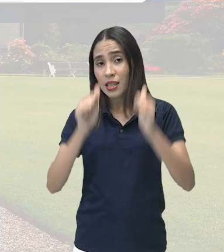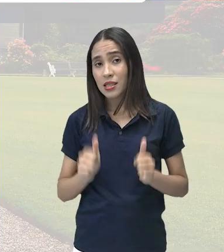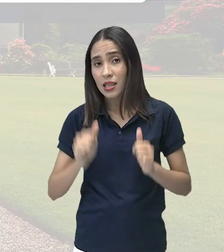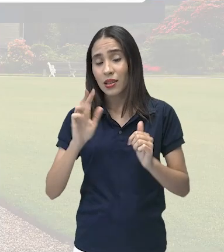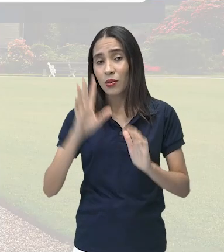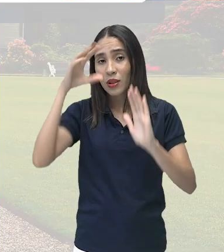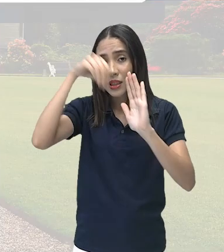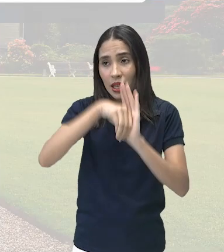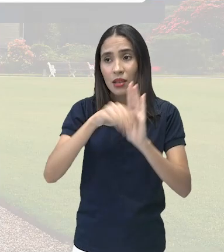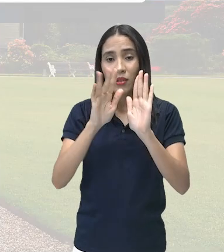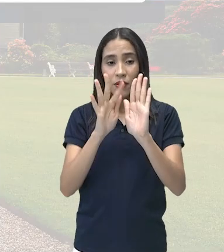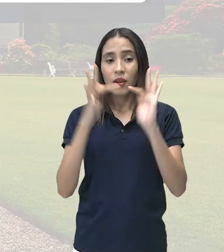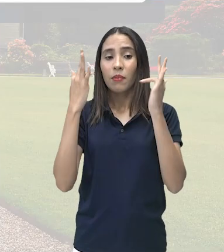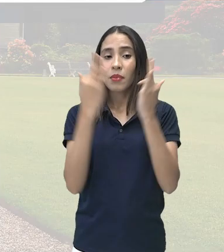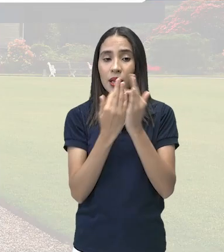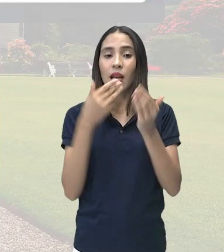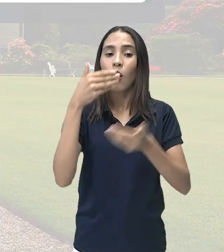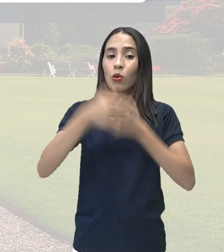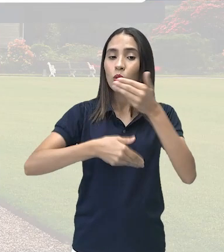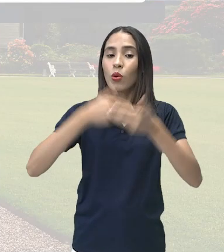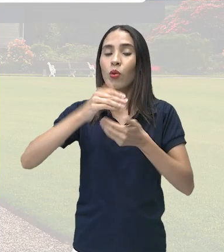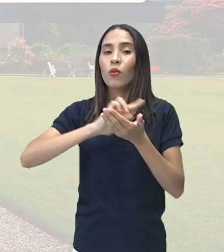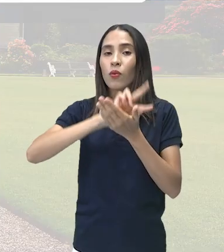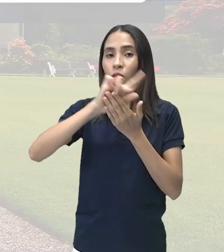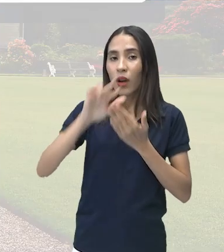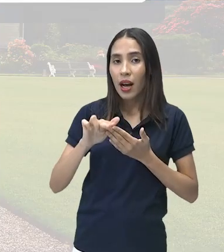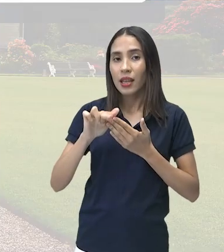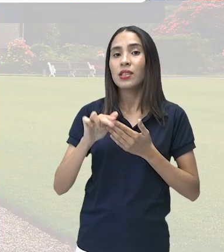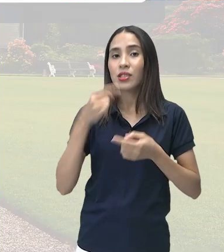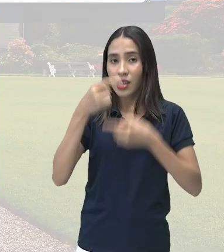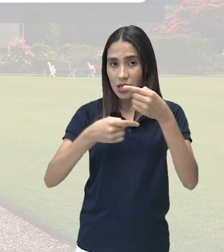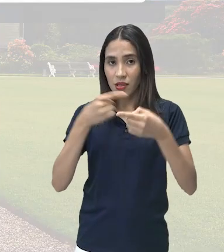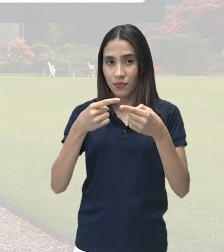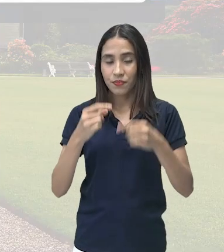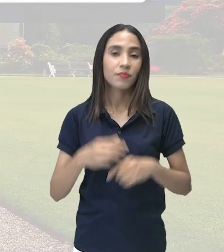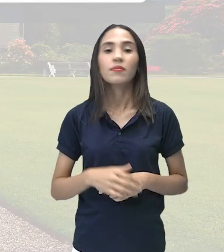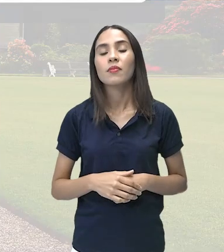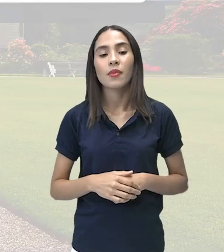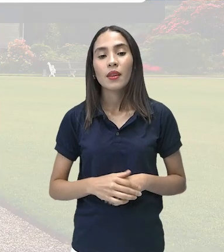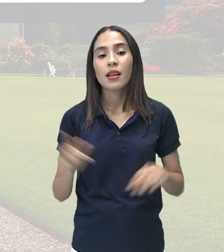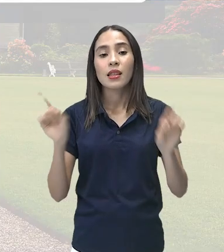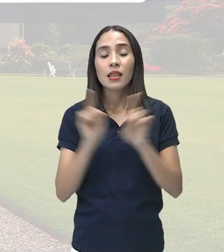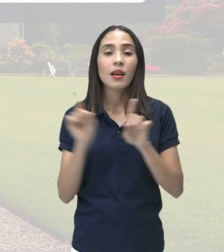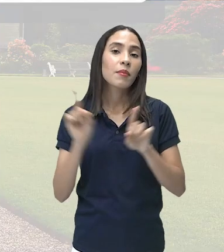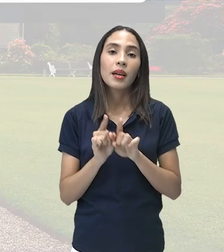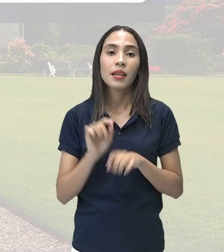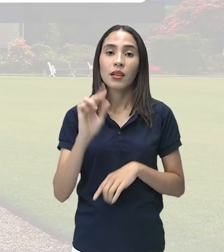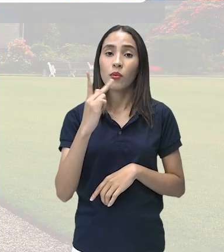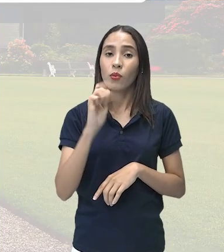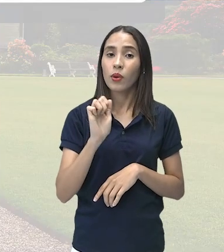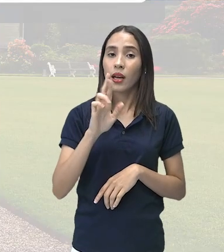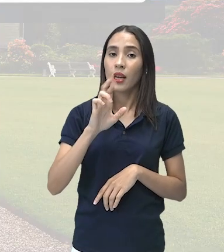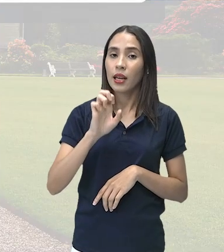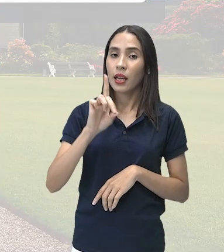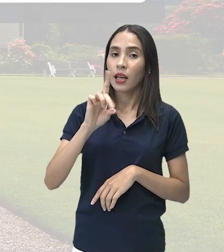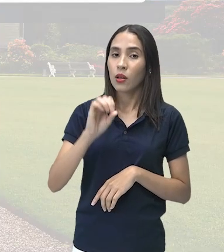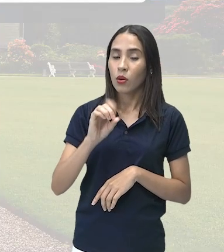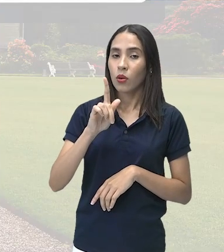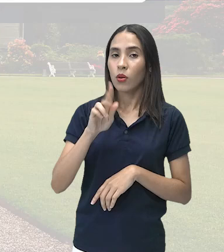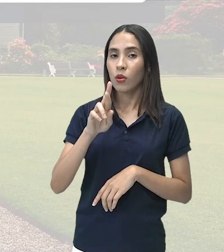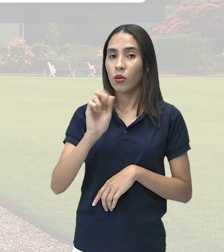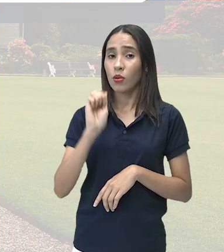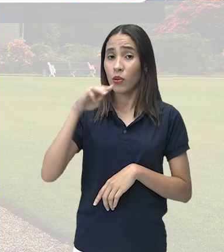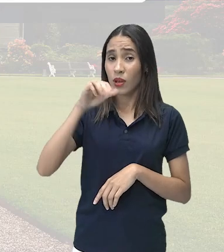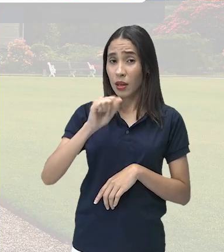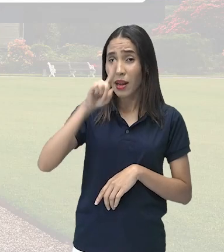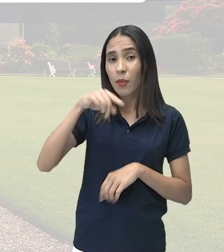estejamos avaliando dentro daquela família ao longo de várias gerações. Ela, então, ou seja, o heredograma,